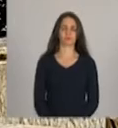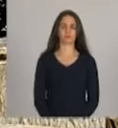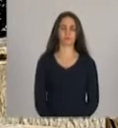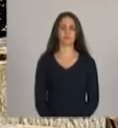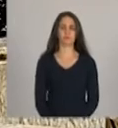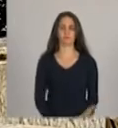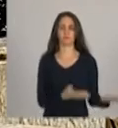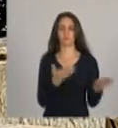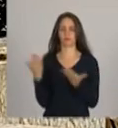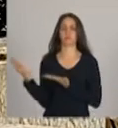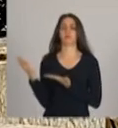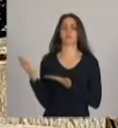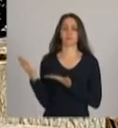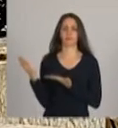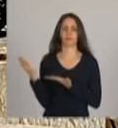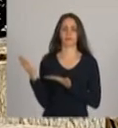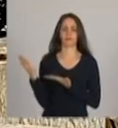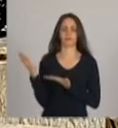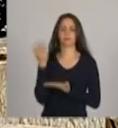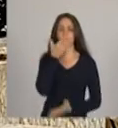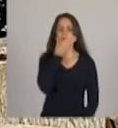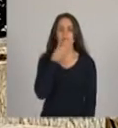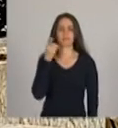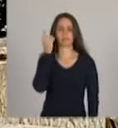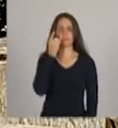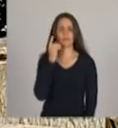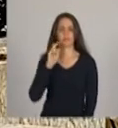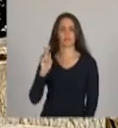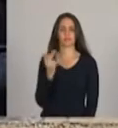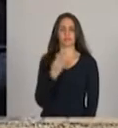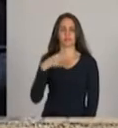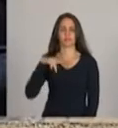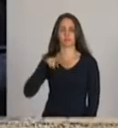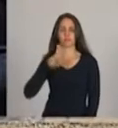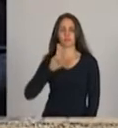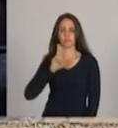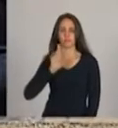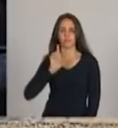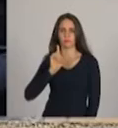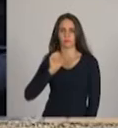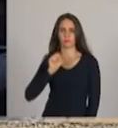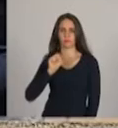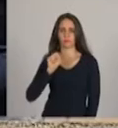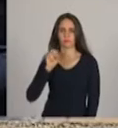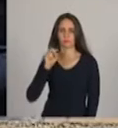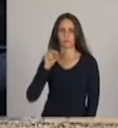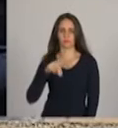Agora com a palavra o deputado doutor Hudson Leal.